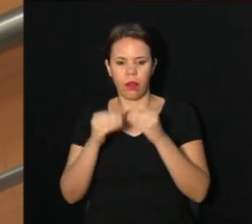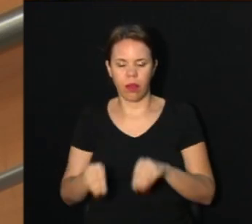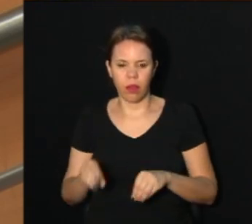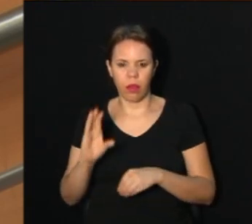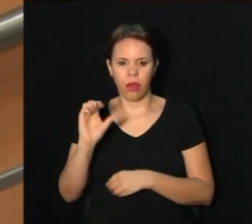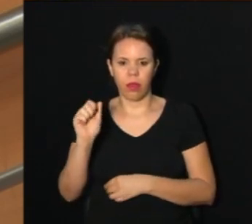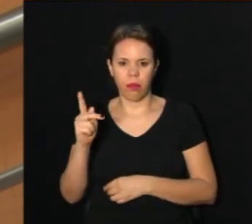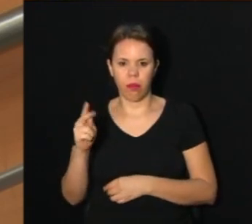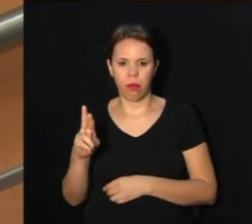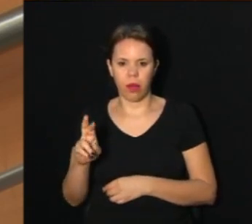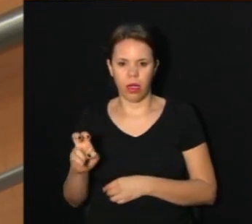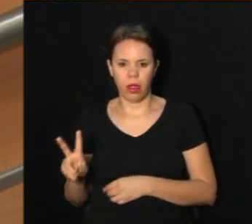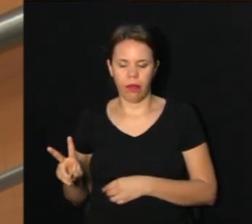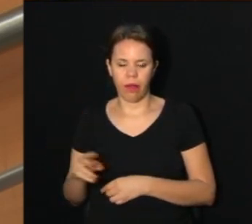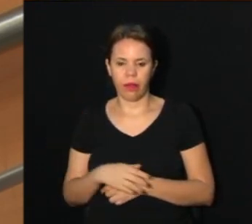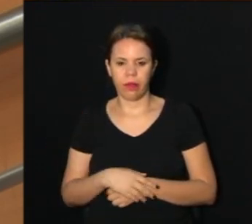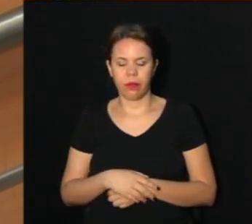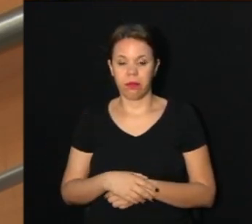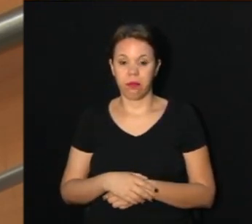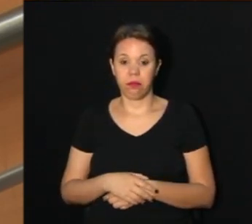Camprev.